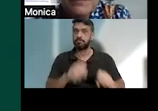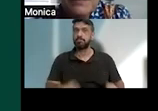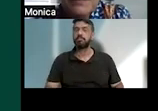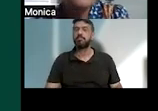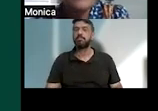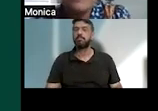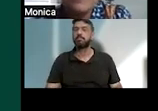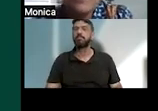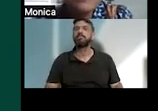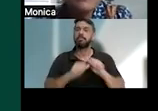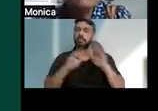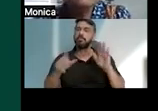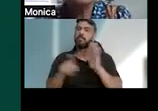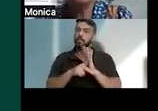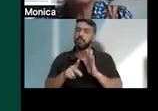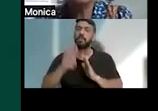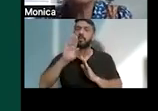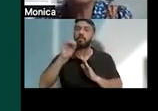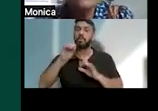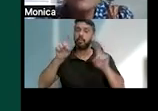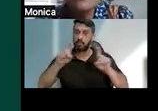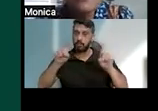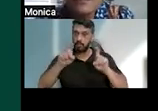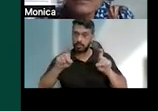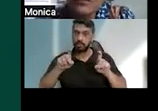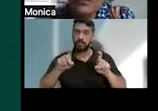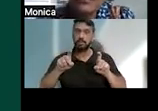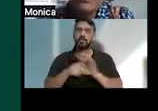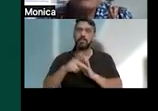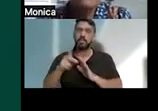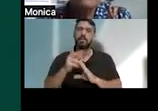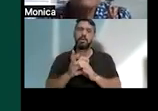ferramentas de bioinformática para fazer engenharia,